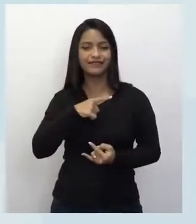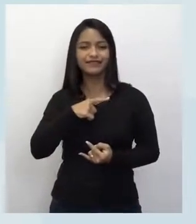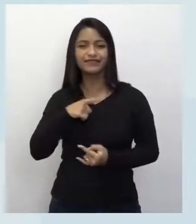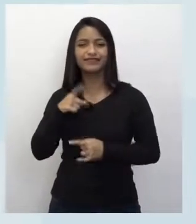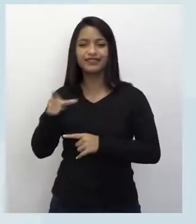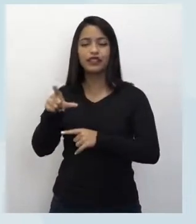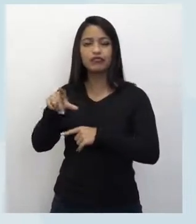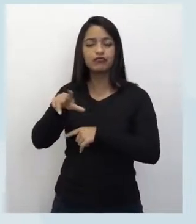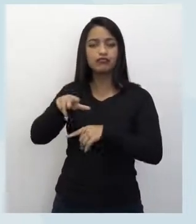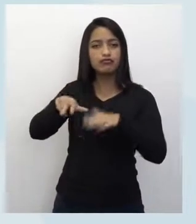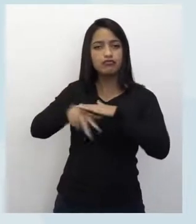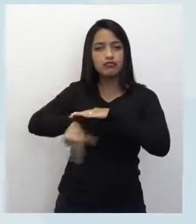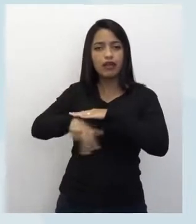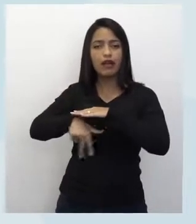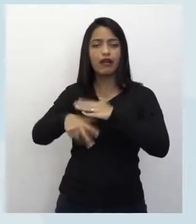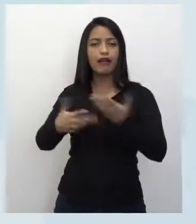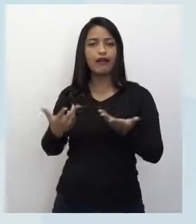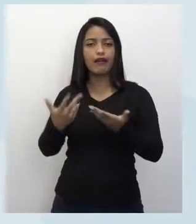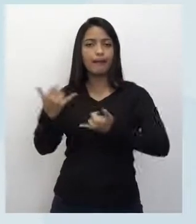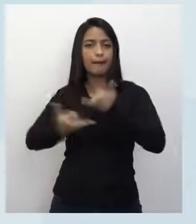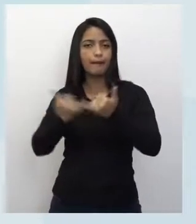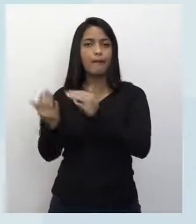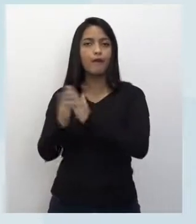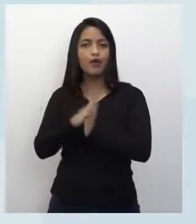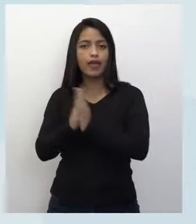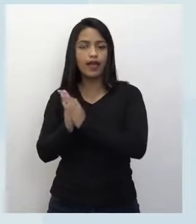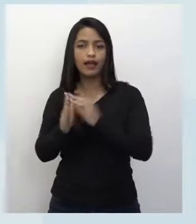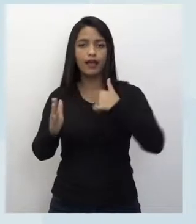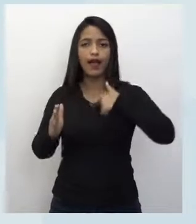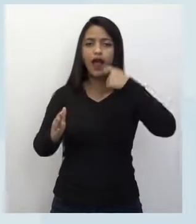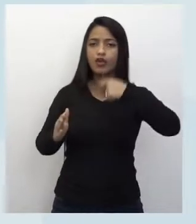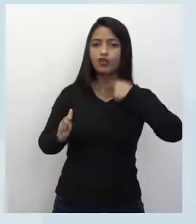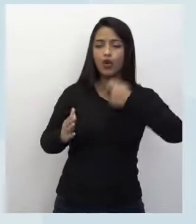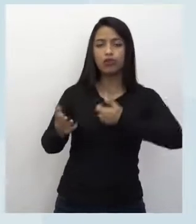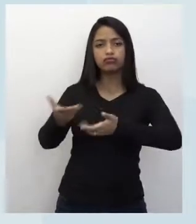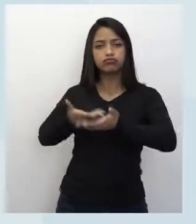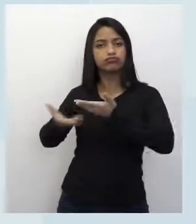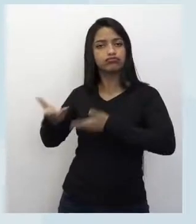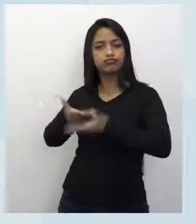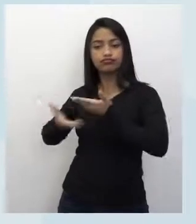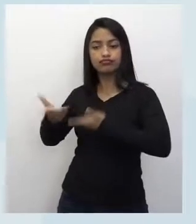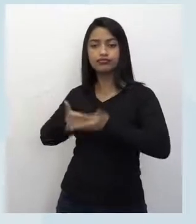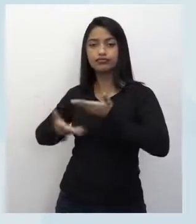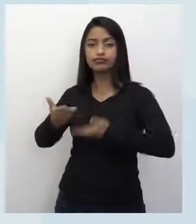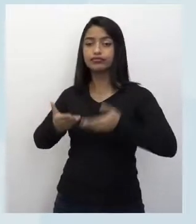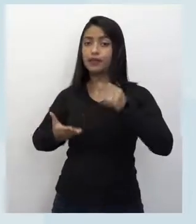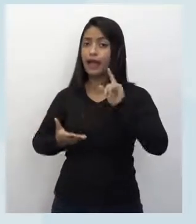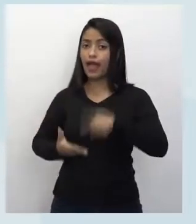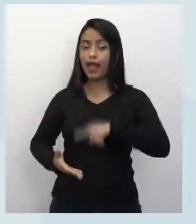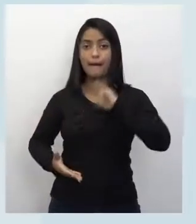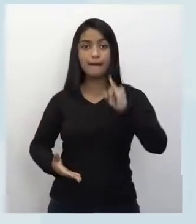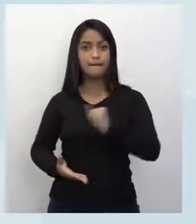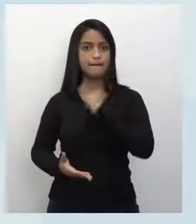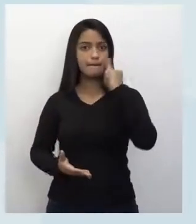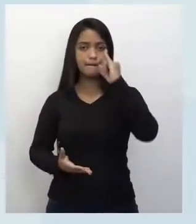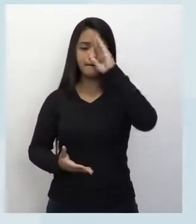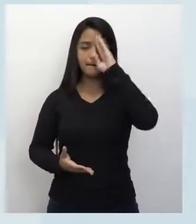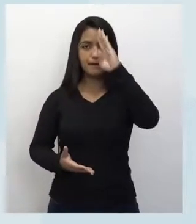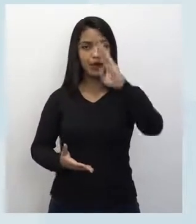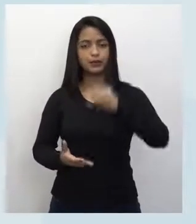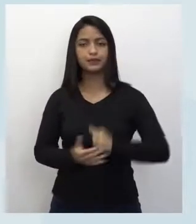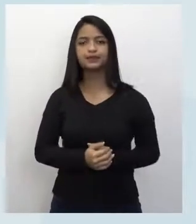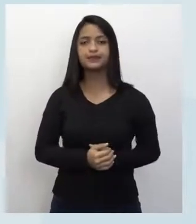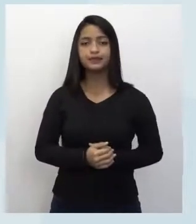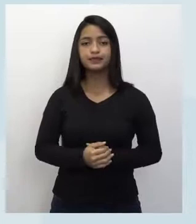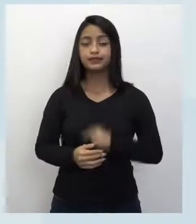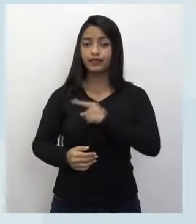imagem, o boneco, a relação do boneco e com o ator. Ator e boneco são os elementos principais e é o diferencial dos trabalhos